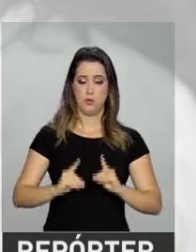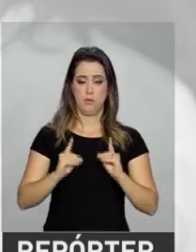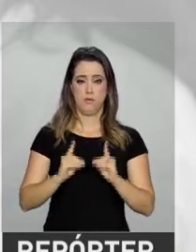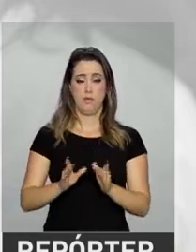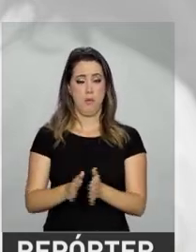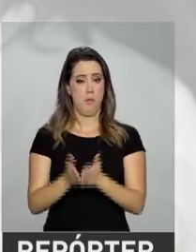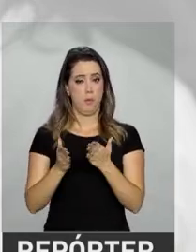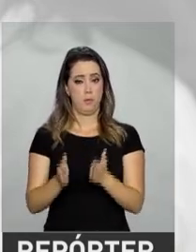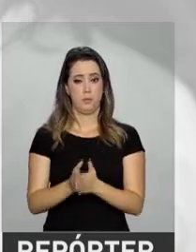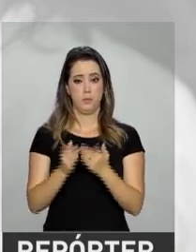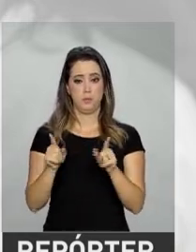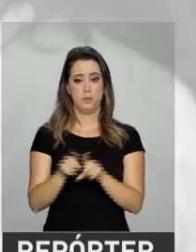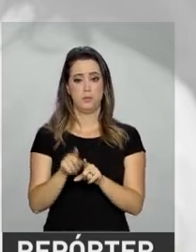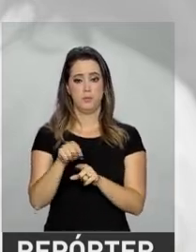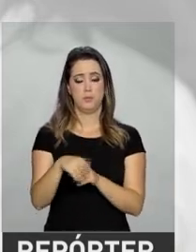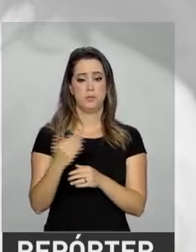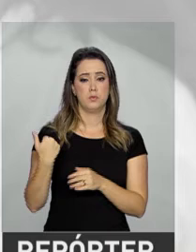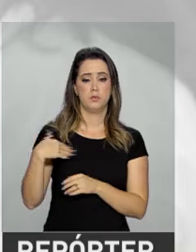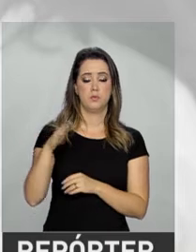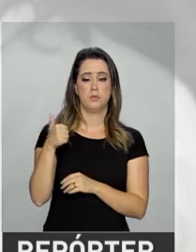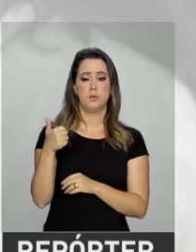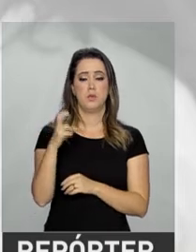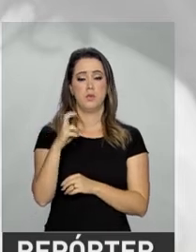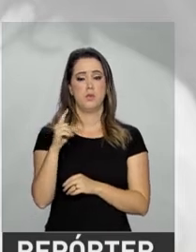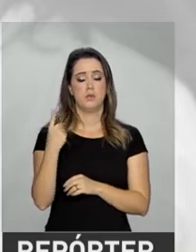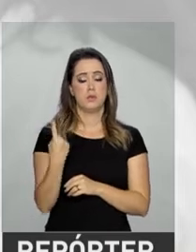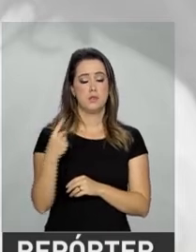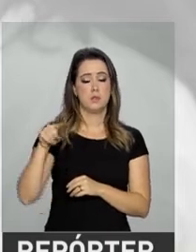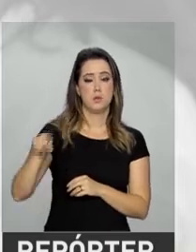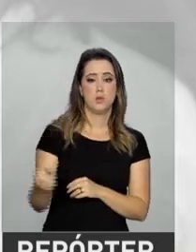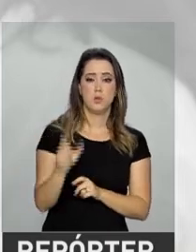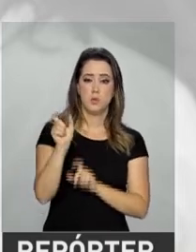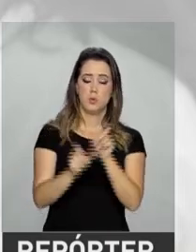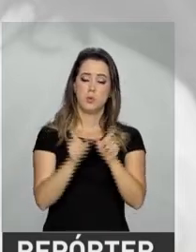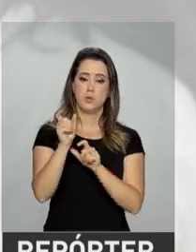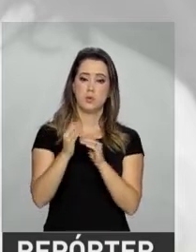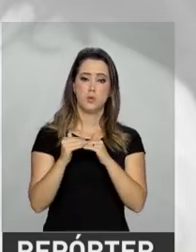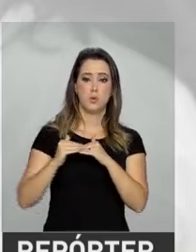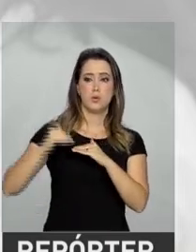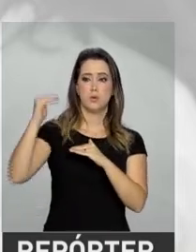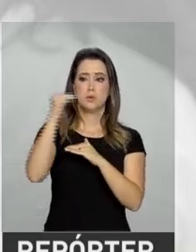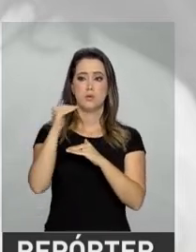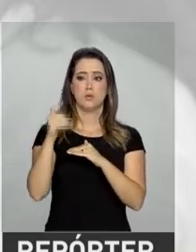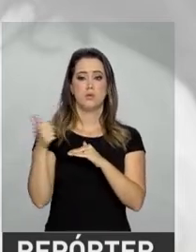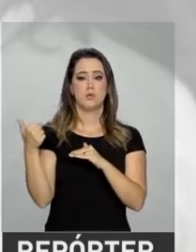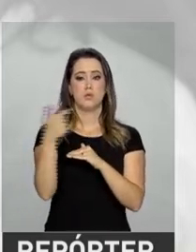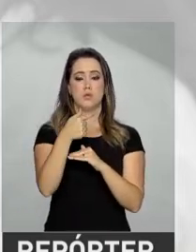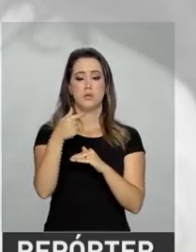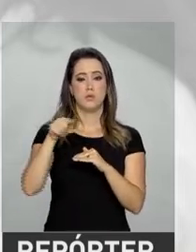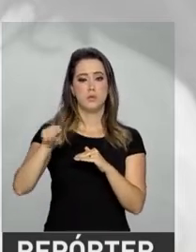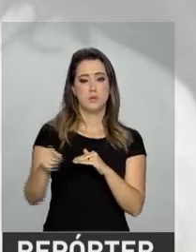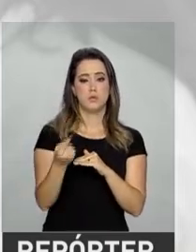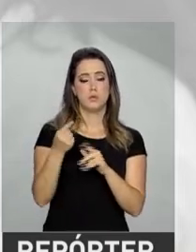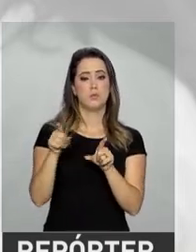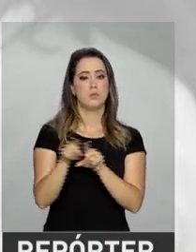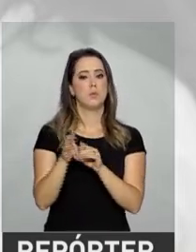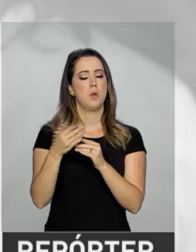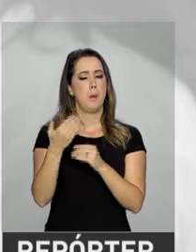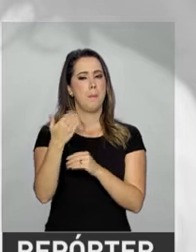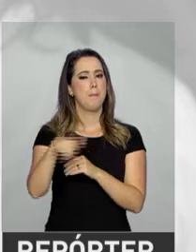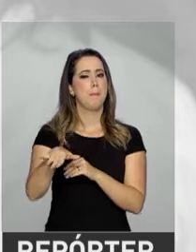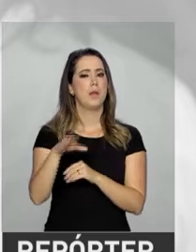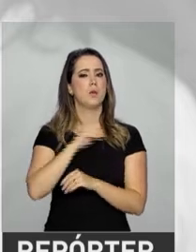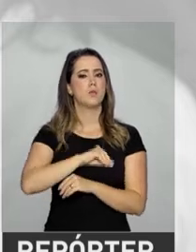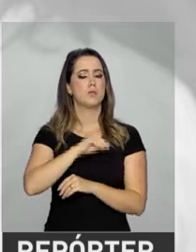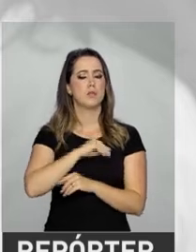renda foram identificados 151 mil beneficiários com renda acima do critério de concessão de meio salário